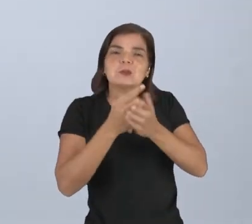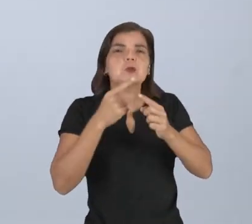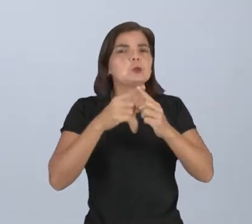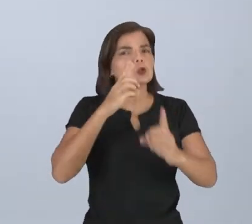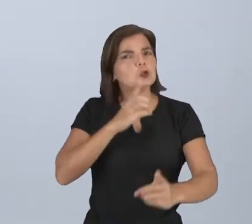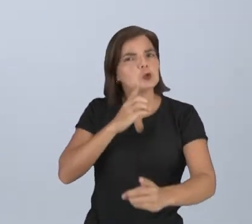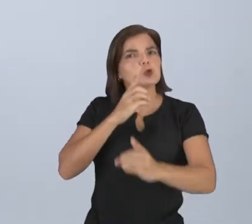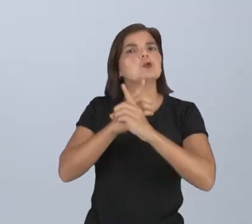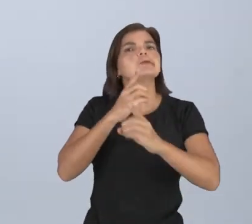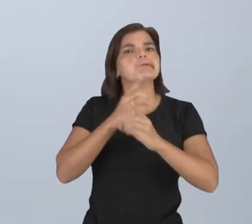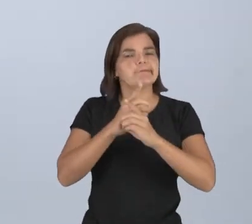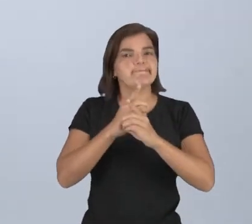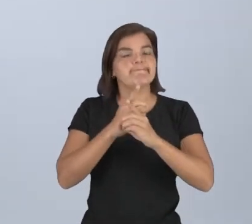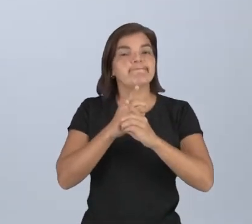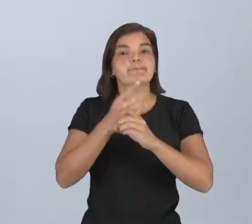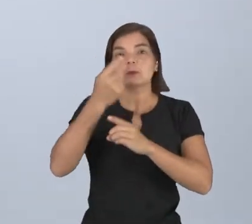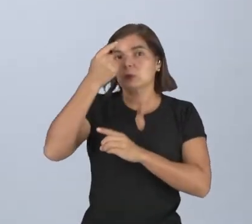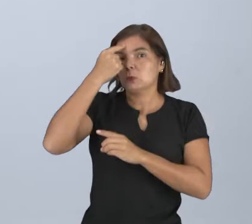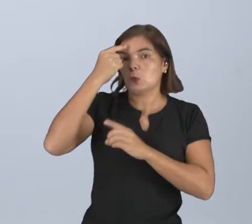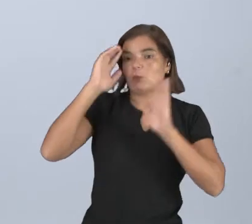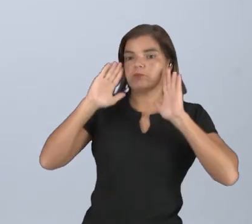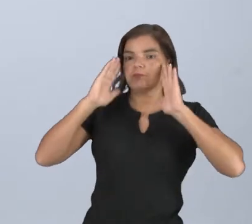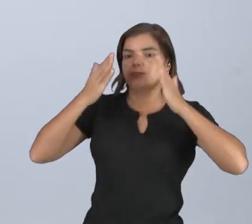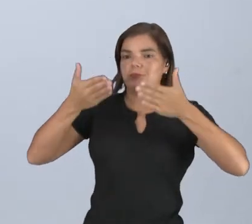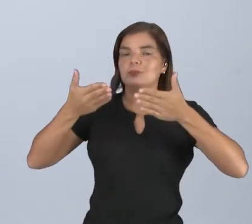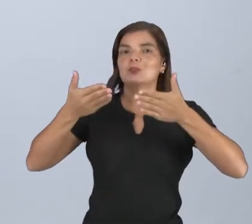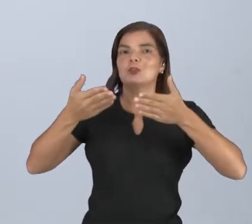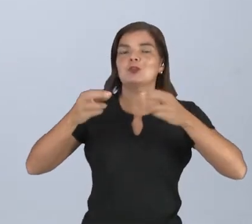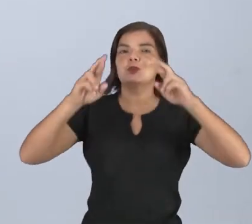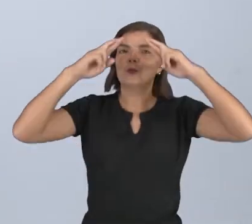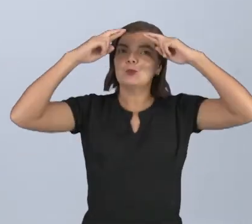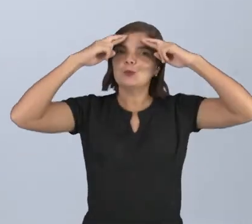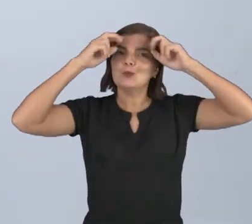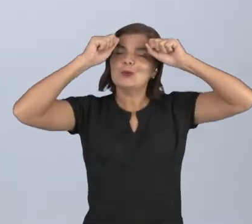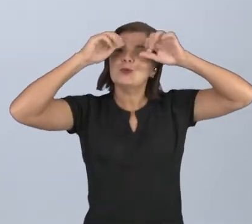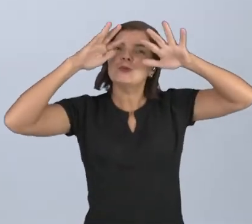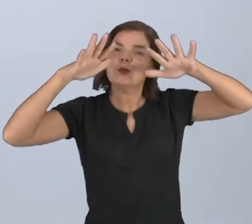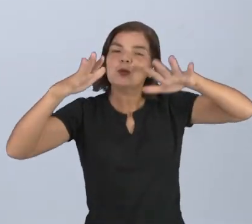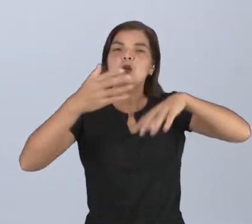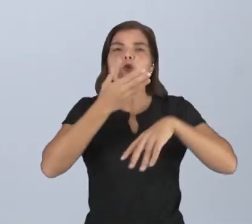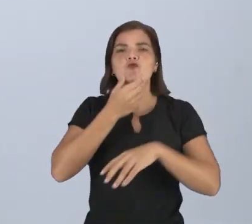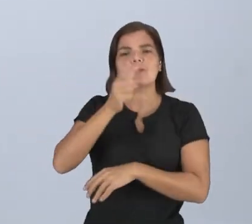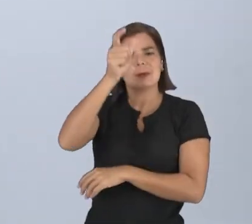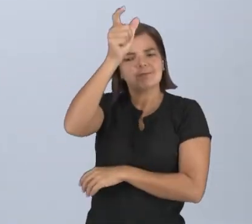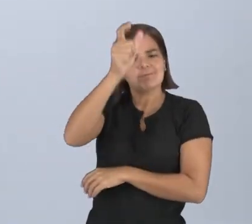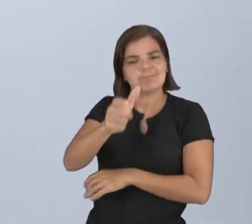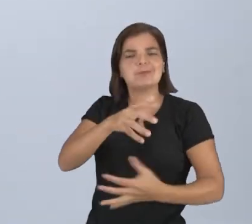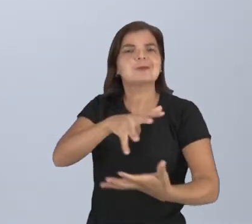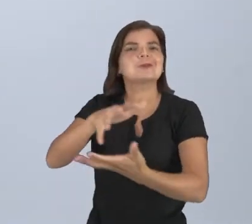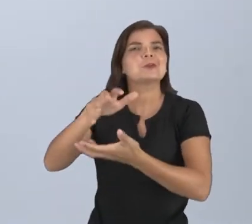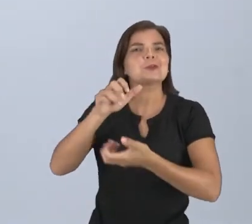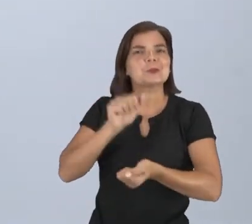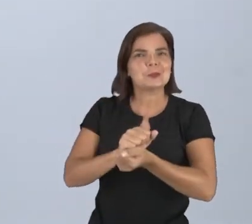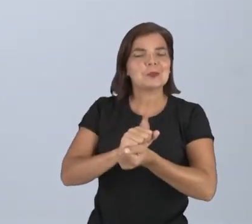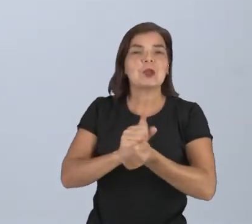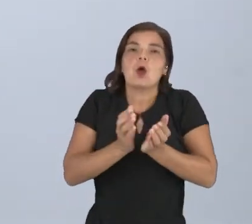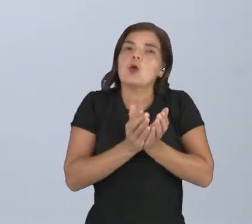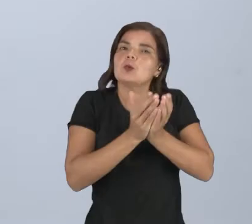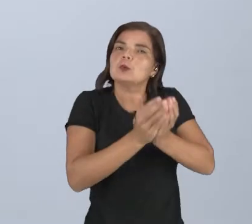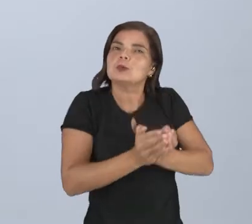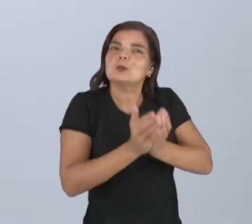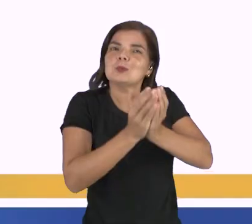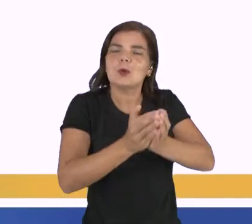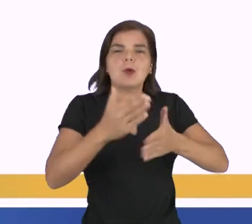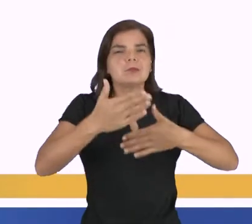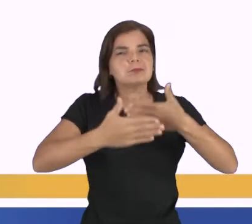de descobrimento, ela está atrelada a esse pensamento renascentista, que o homem agora é o centro do universo, né? As grandes navegações, né,